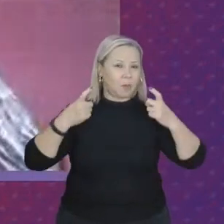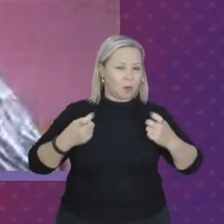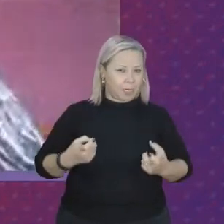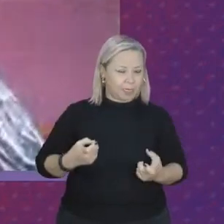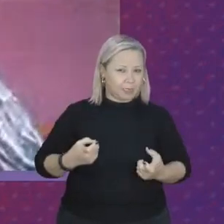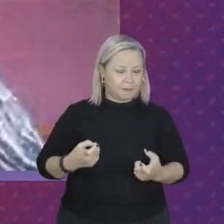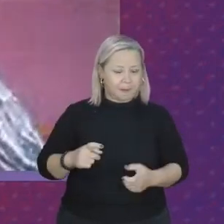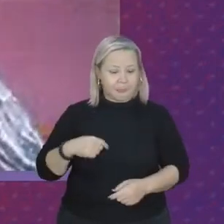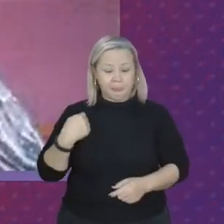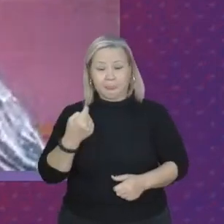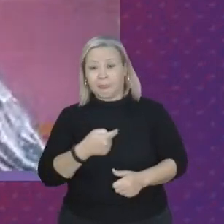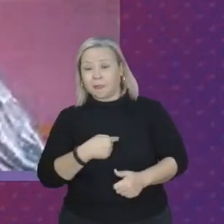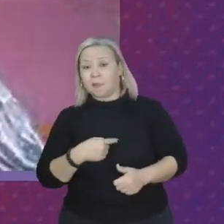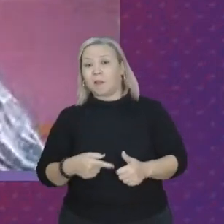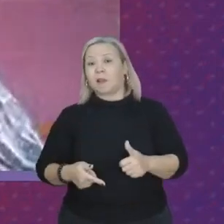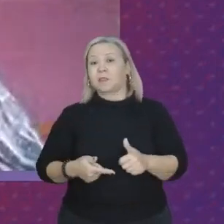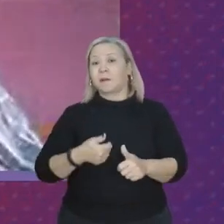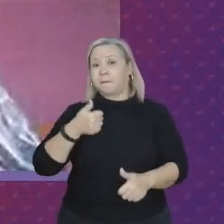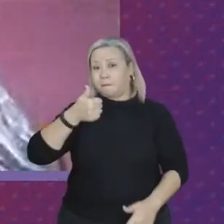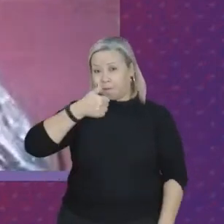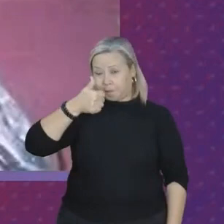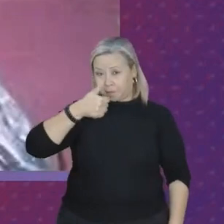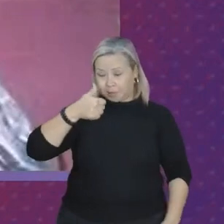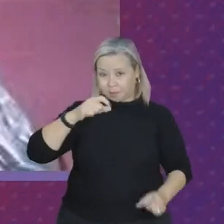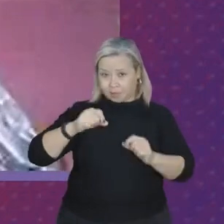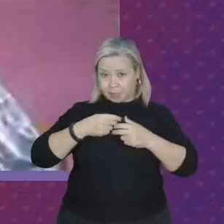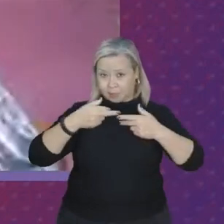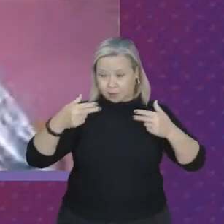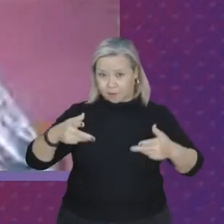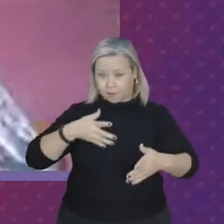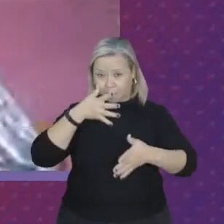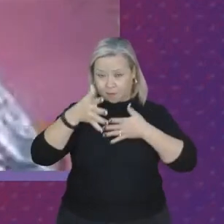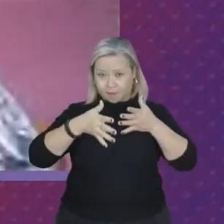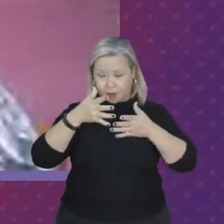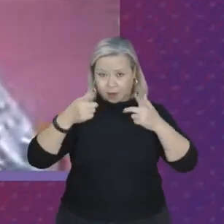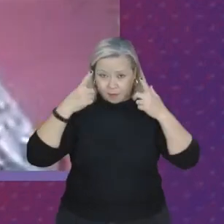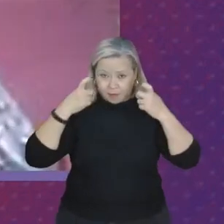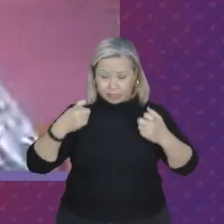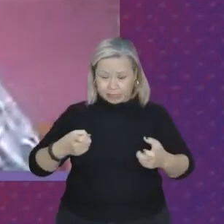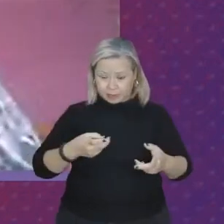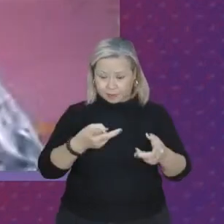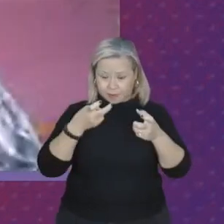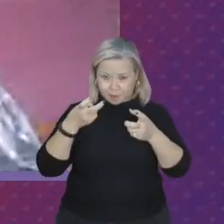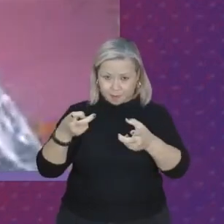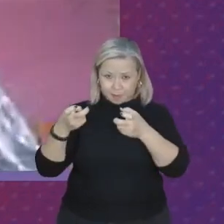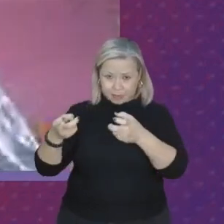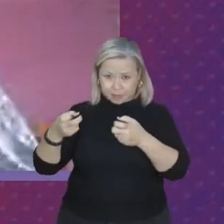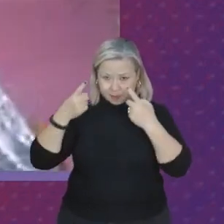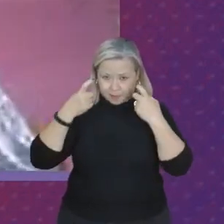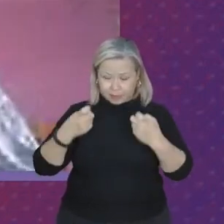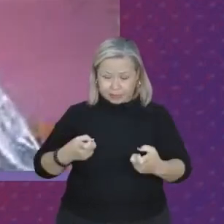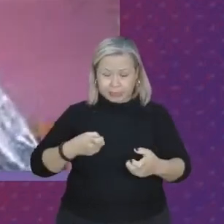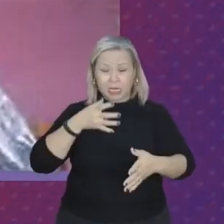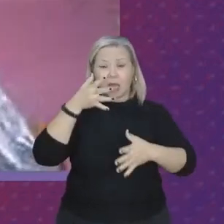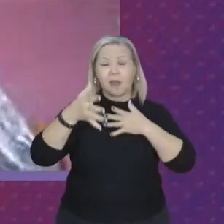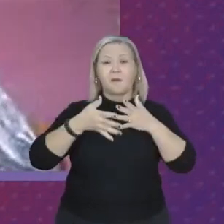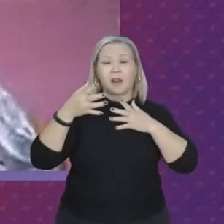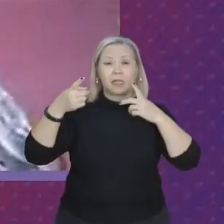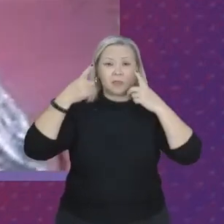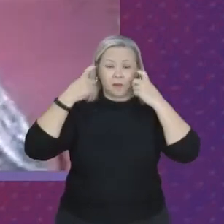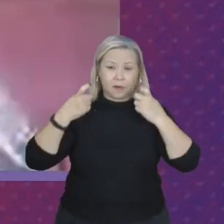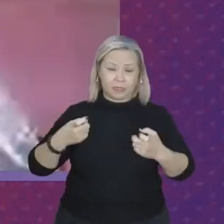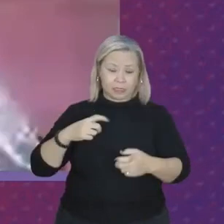a nossa primeiro passo para falar sobre violência, para perceber a violência, é falar sobre a violência, é a